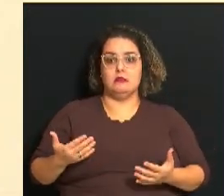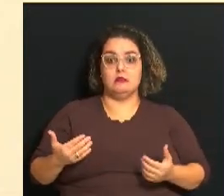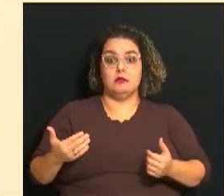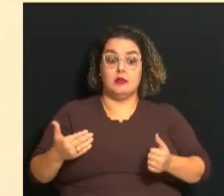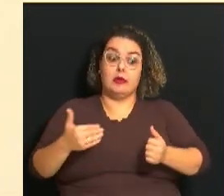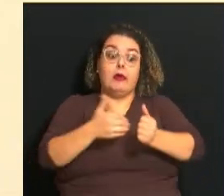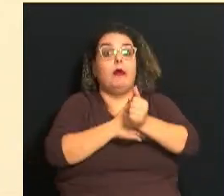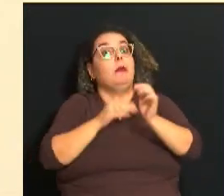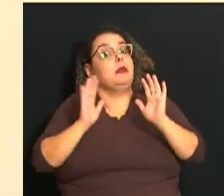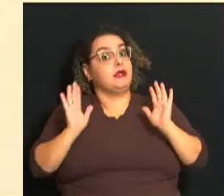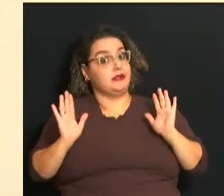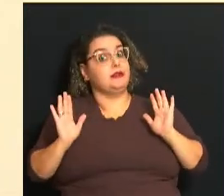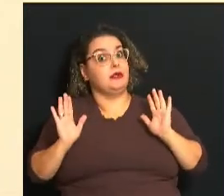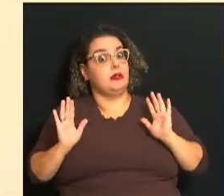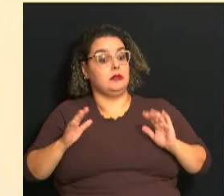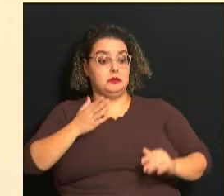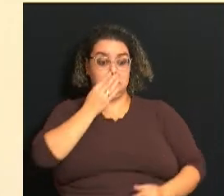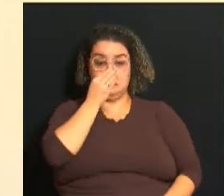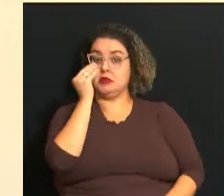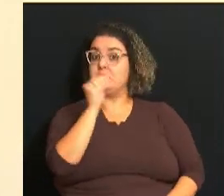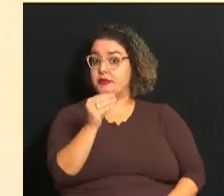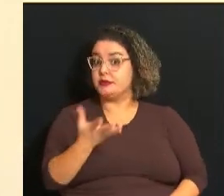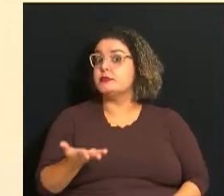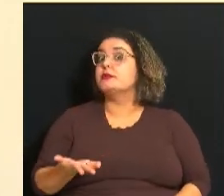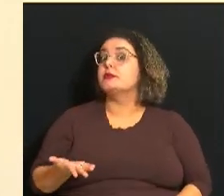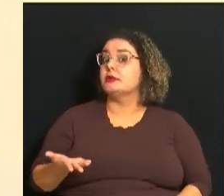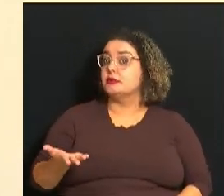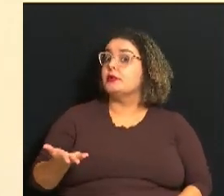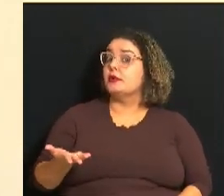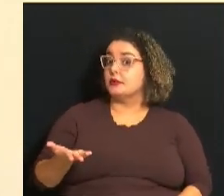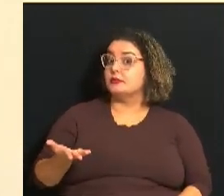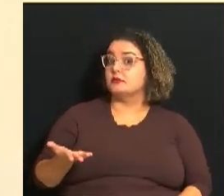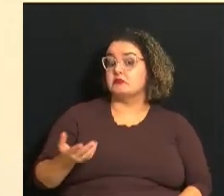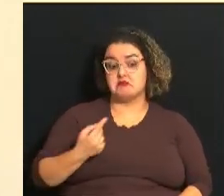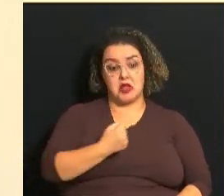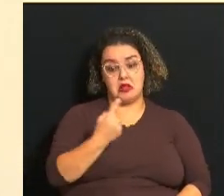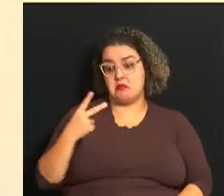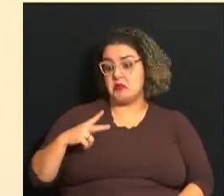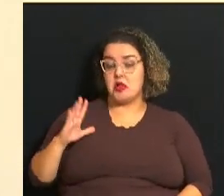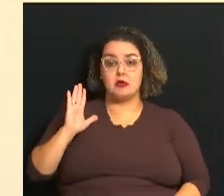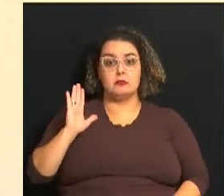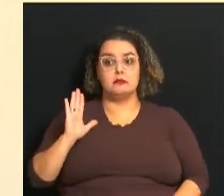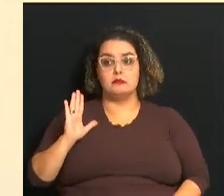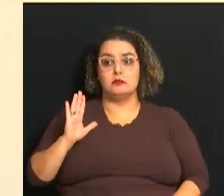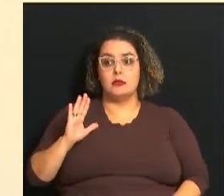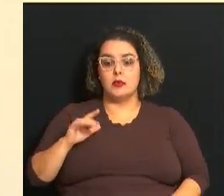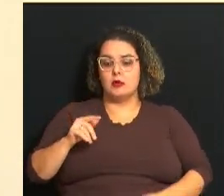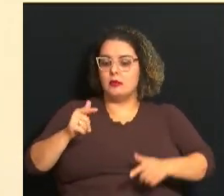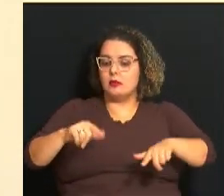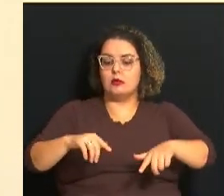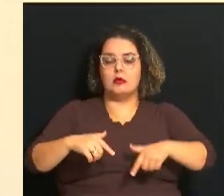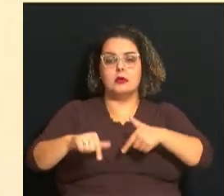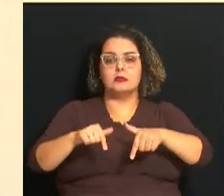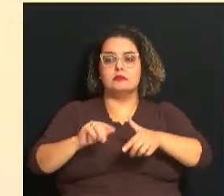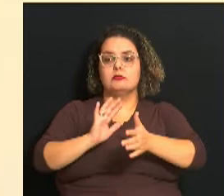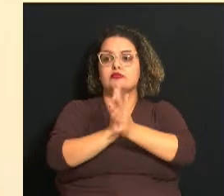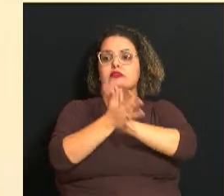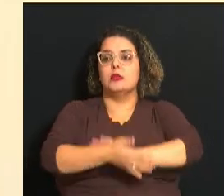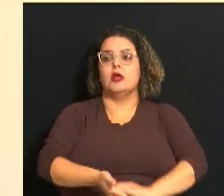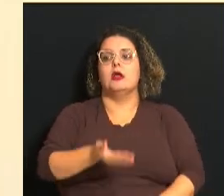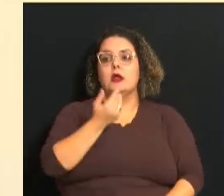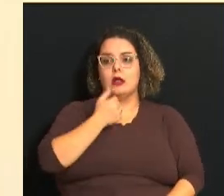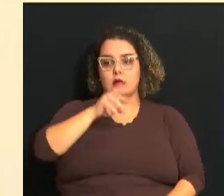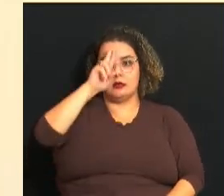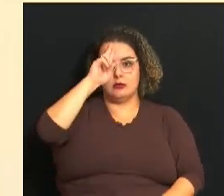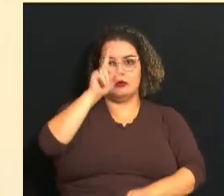inclusive e discriminatória mas que a partir dali ele teve a deterioração do ambiente trabalho e o almoço ele almoçava em